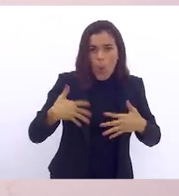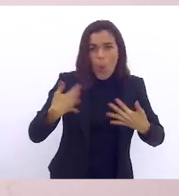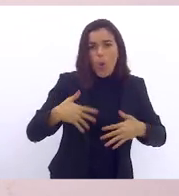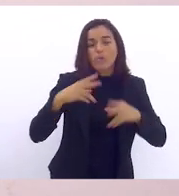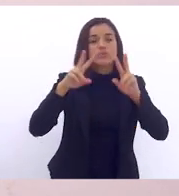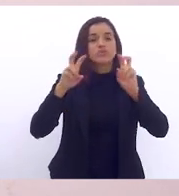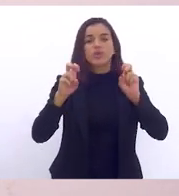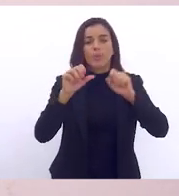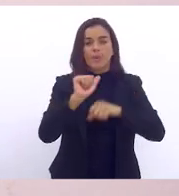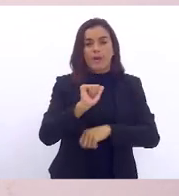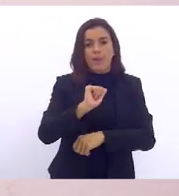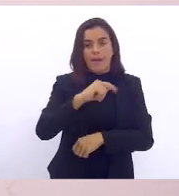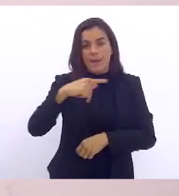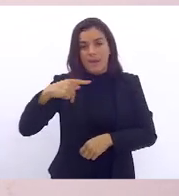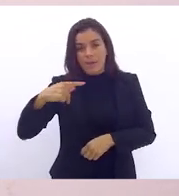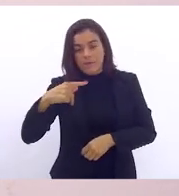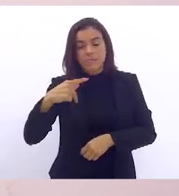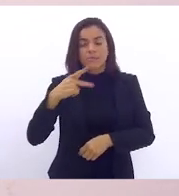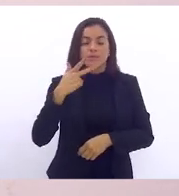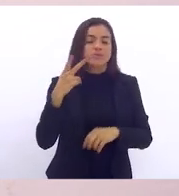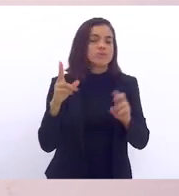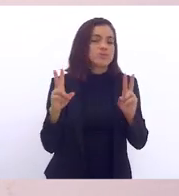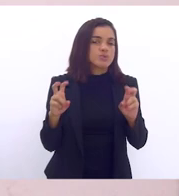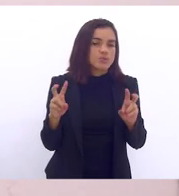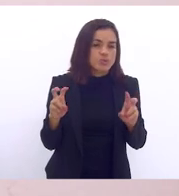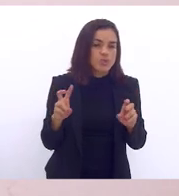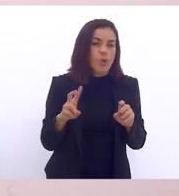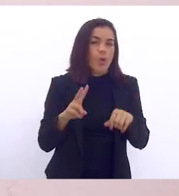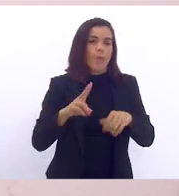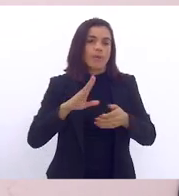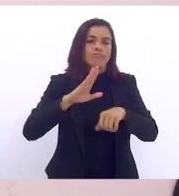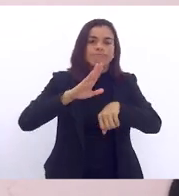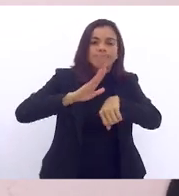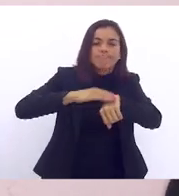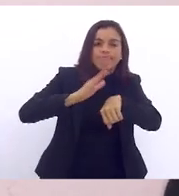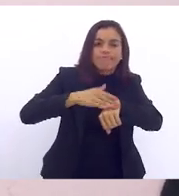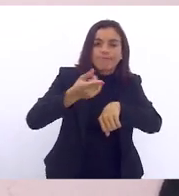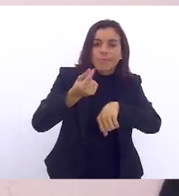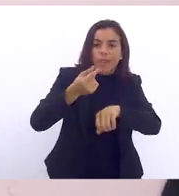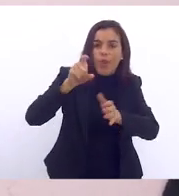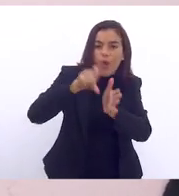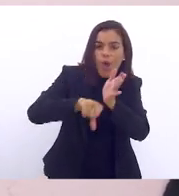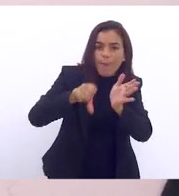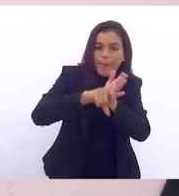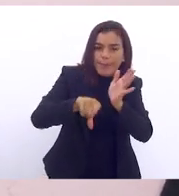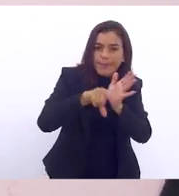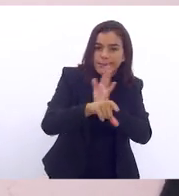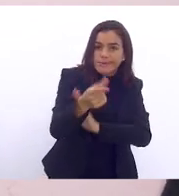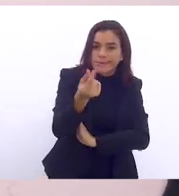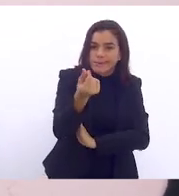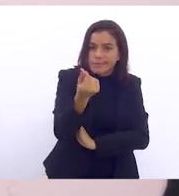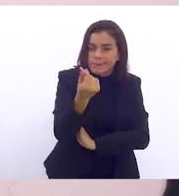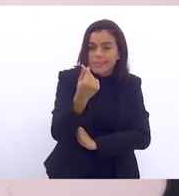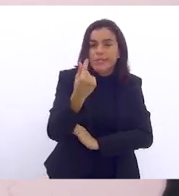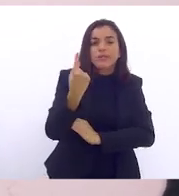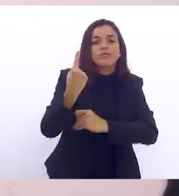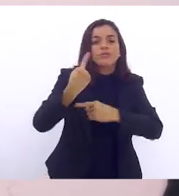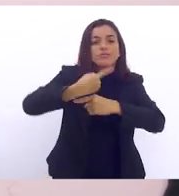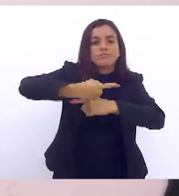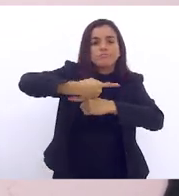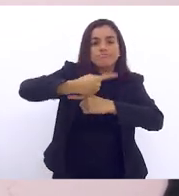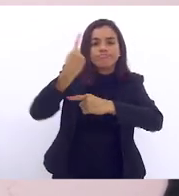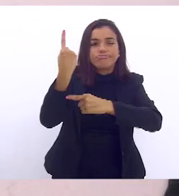aplicativos não é que dizem respeito à cobrança não é do do pedágio nas